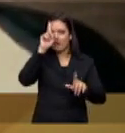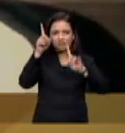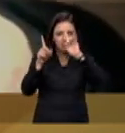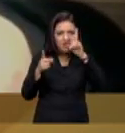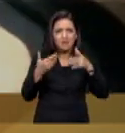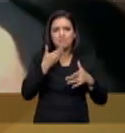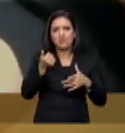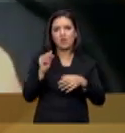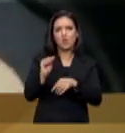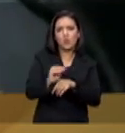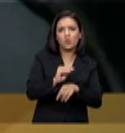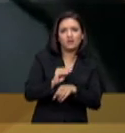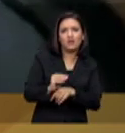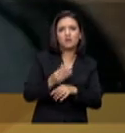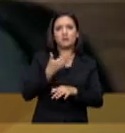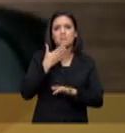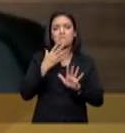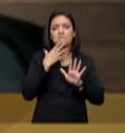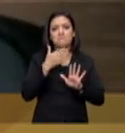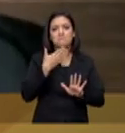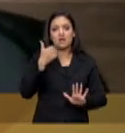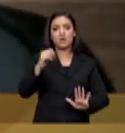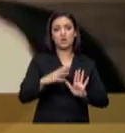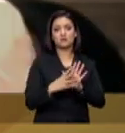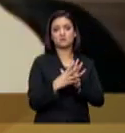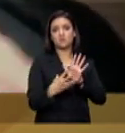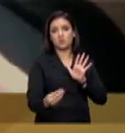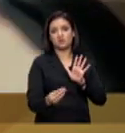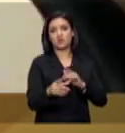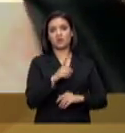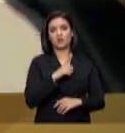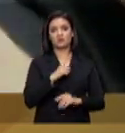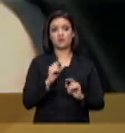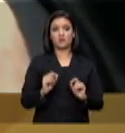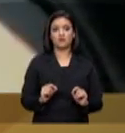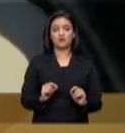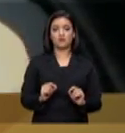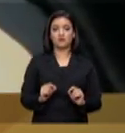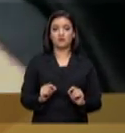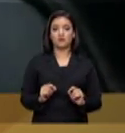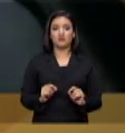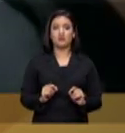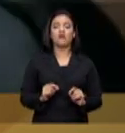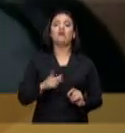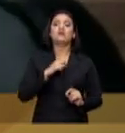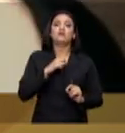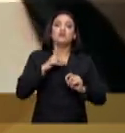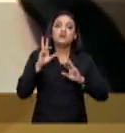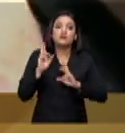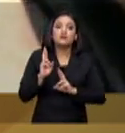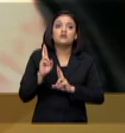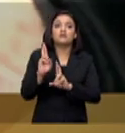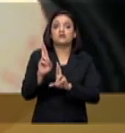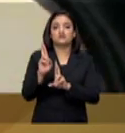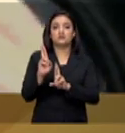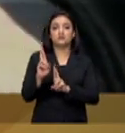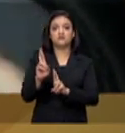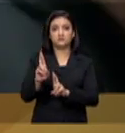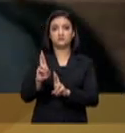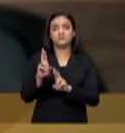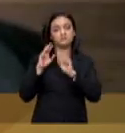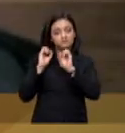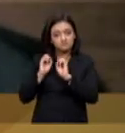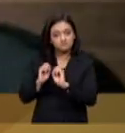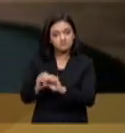e pelos melhores exemplos, senhor presidente. O exemplo do qual flui a esperança, o exemplo que